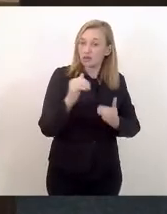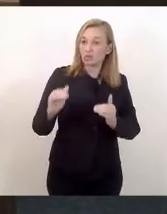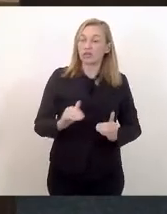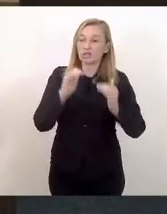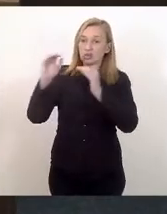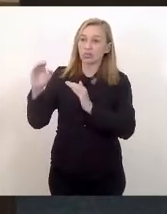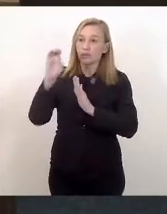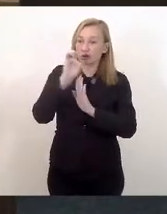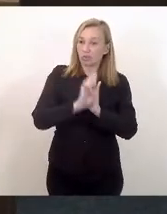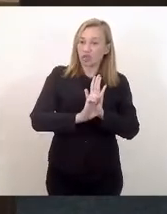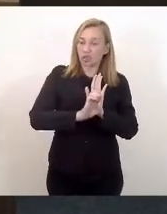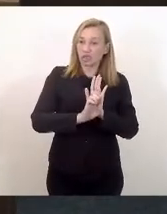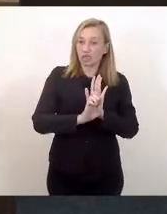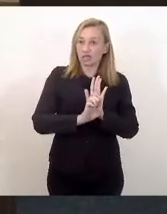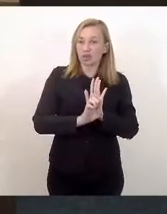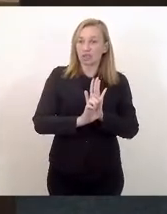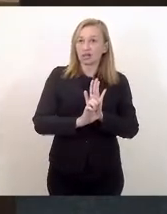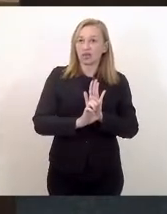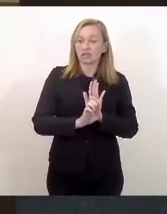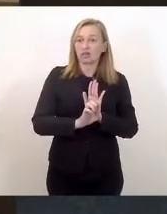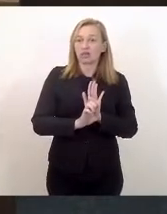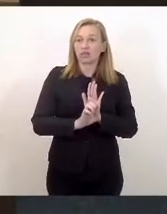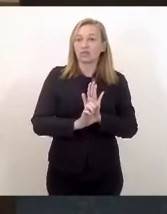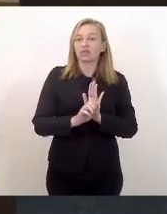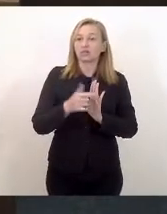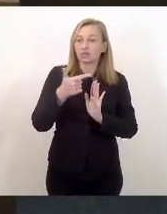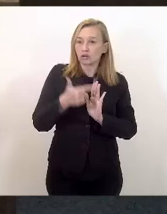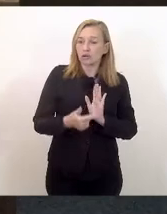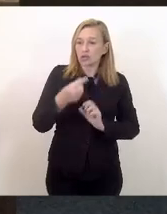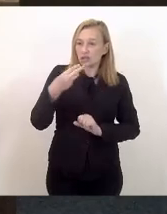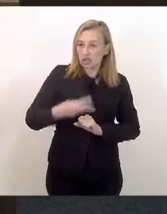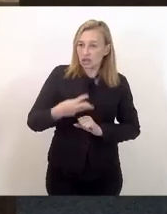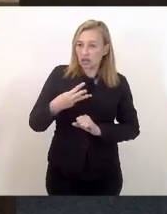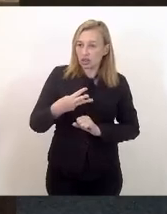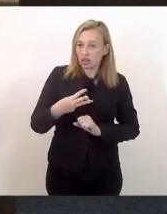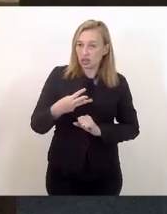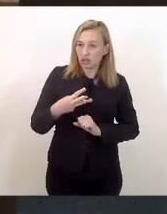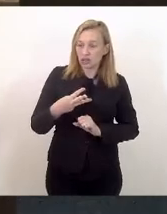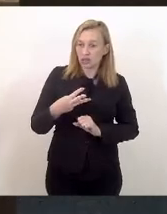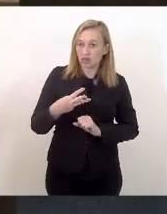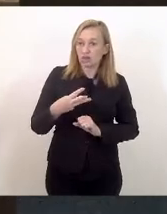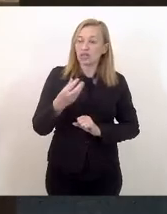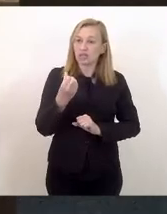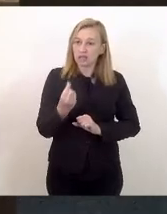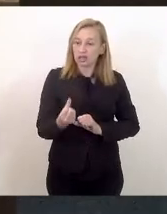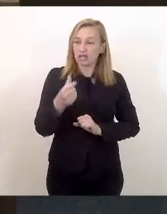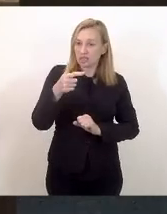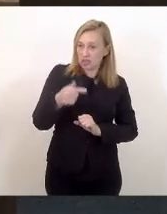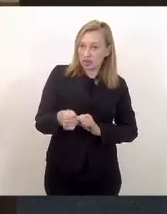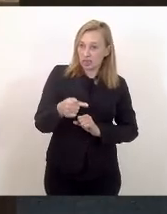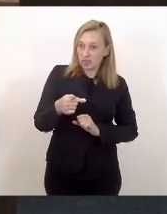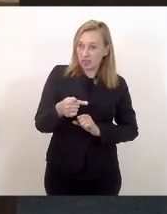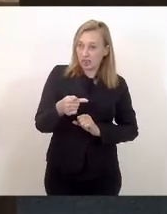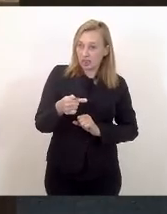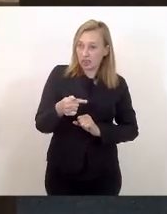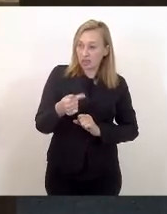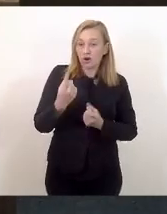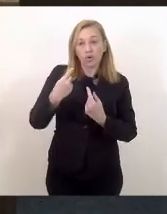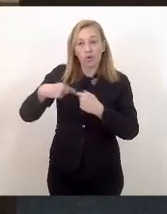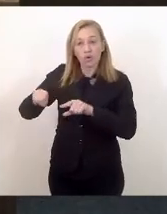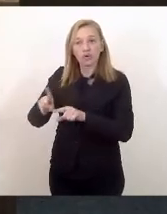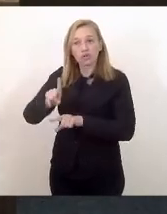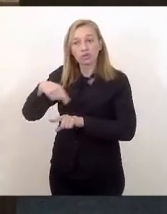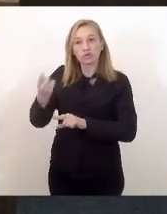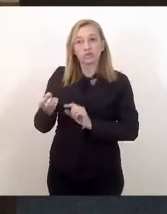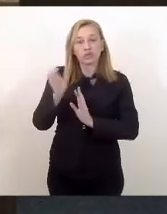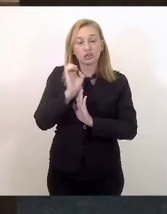subemenda aglutinativa às emendas 2 e 3 e 6 e 7, contrário às